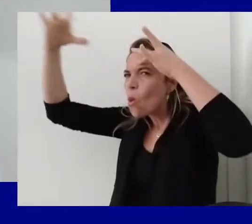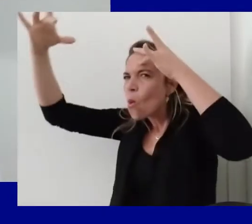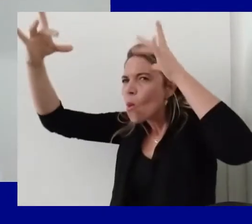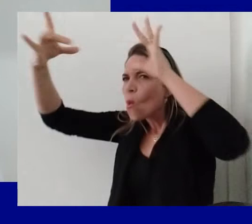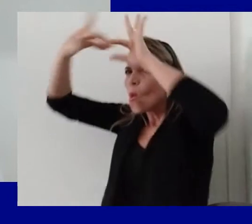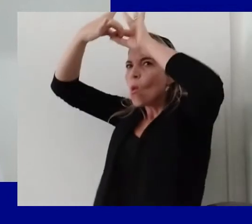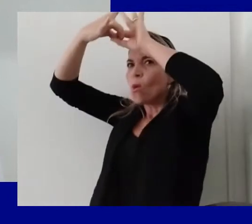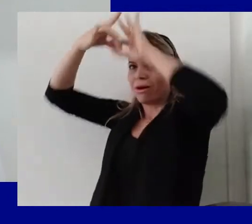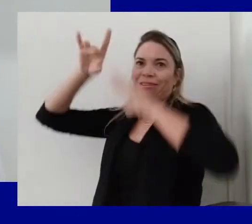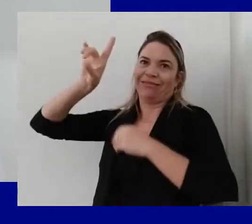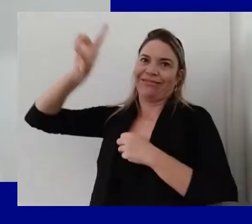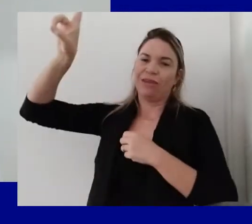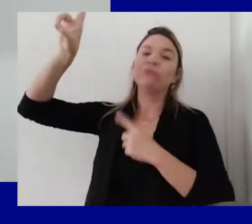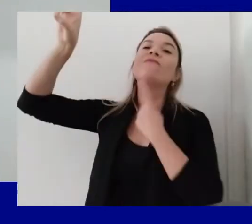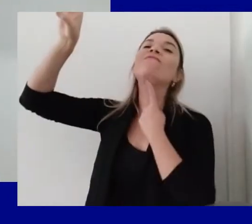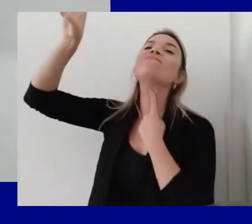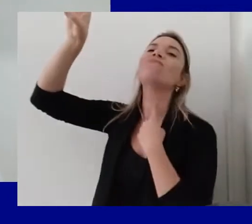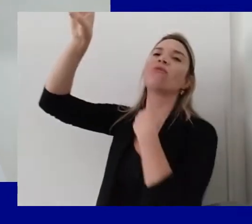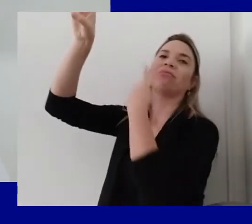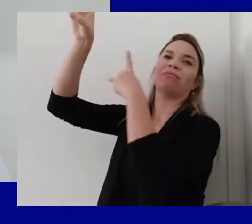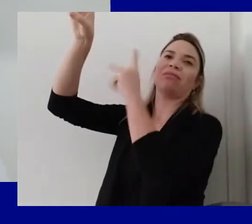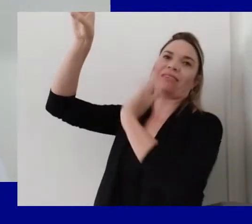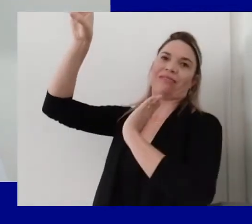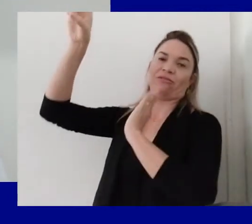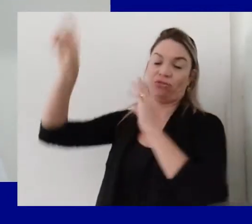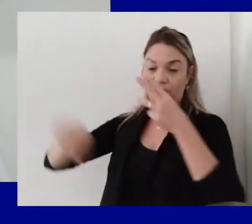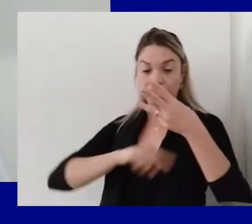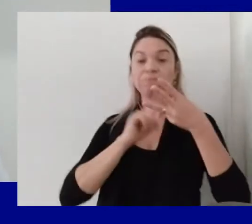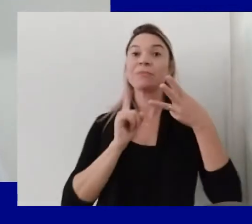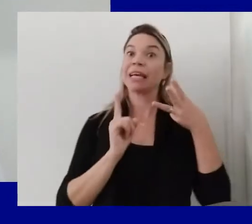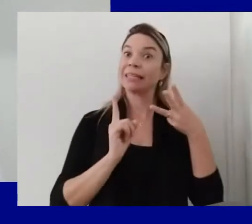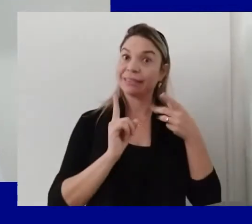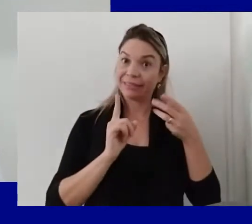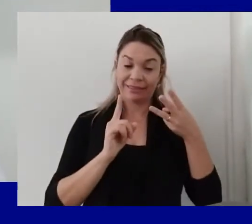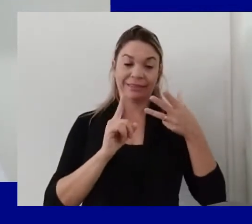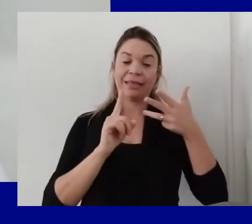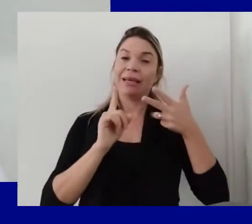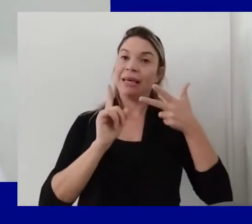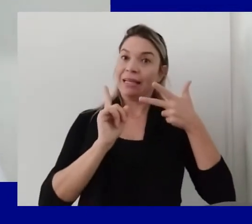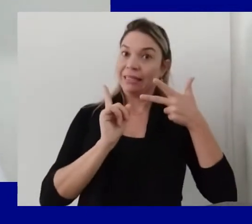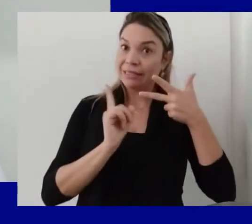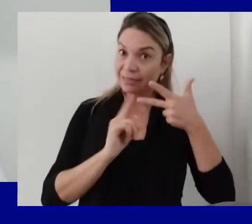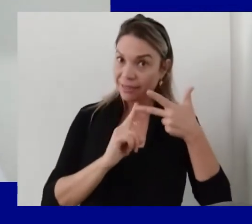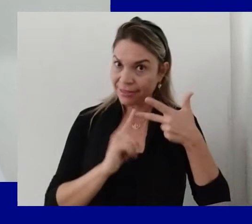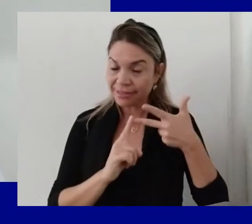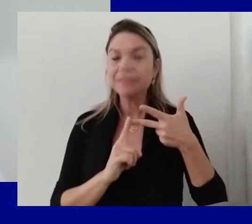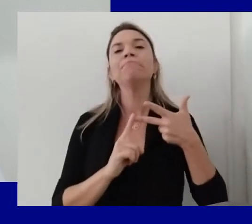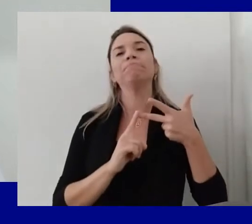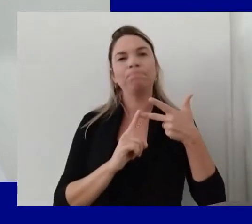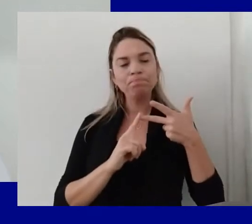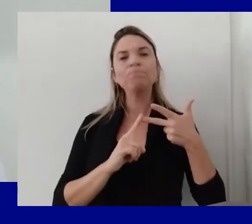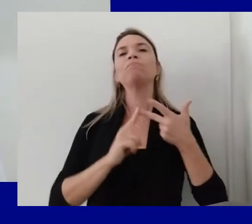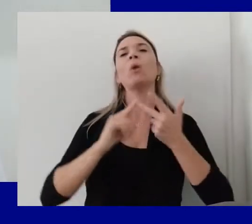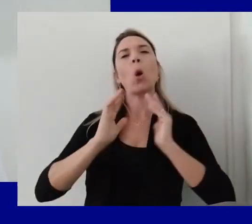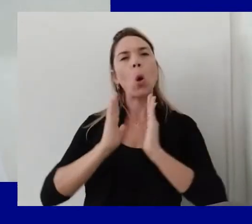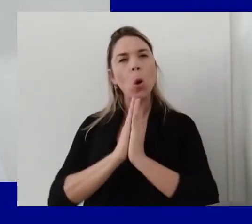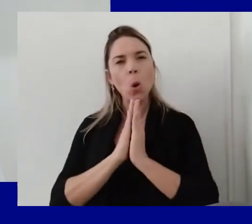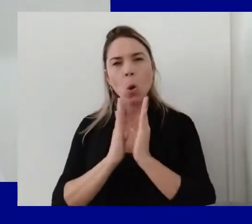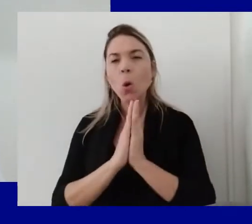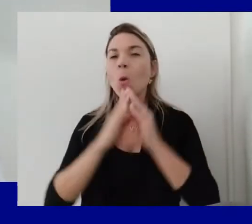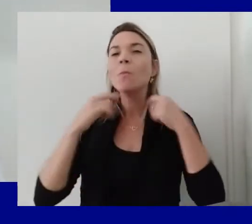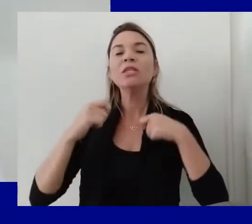vontade de Deus. Uma outra característica bíblica da oração é que a oração precisa ser com